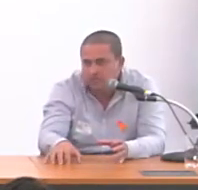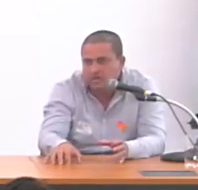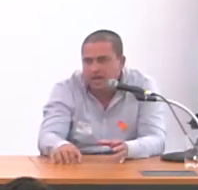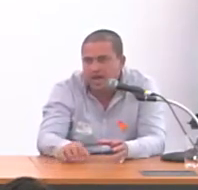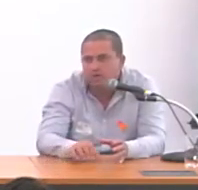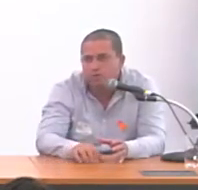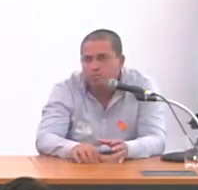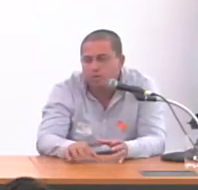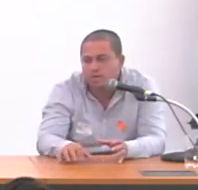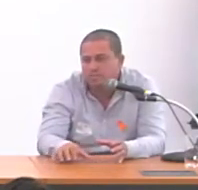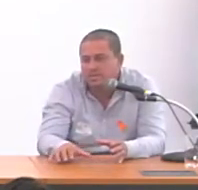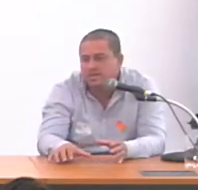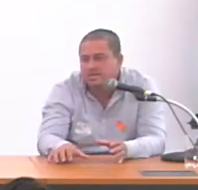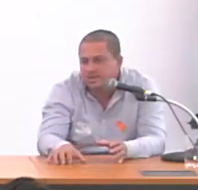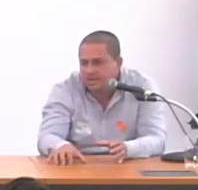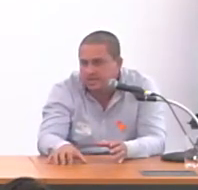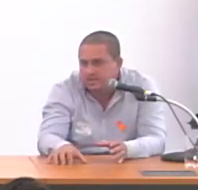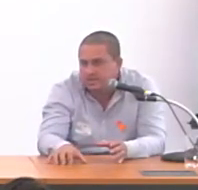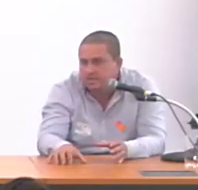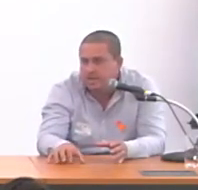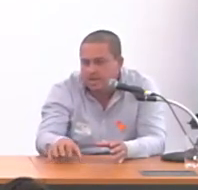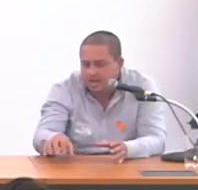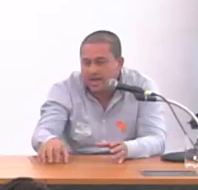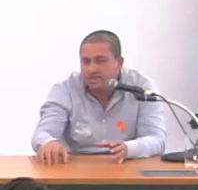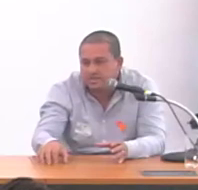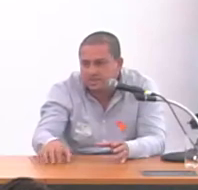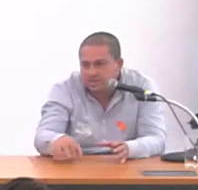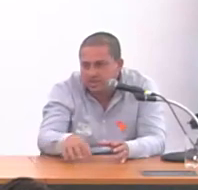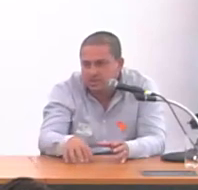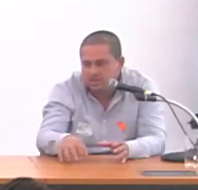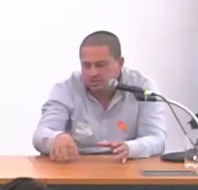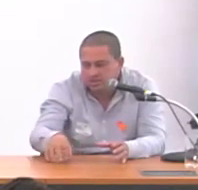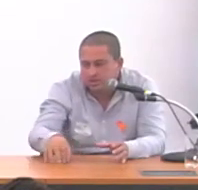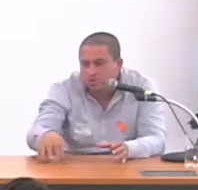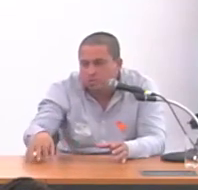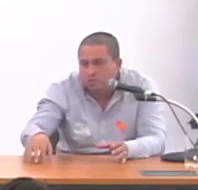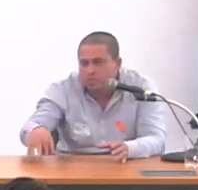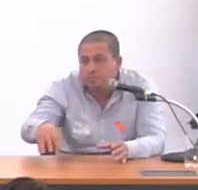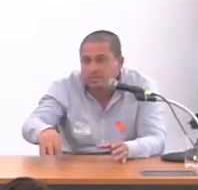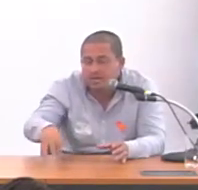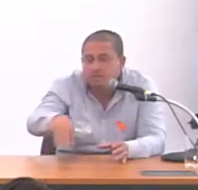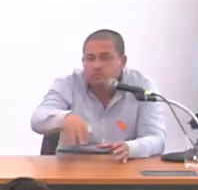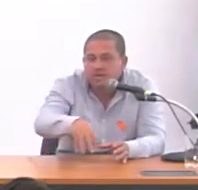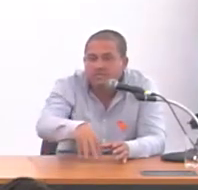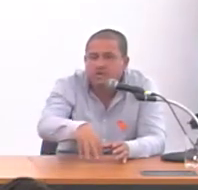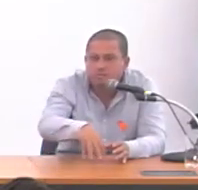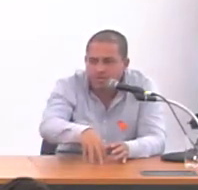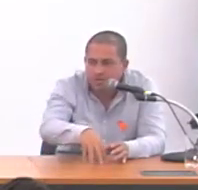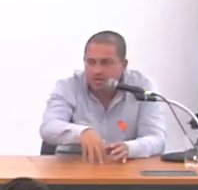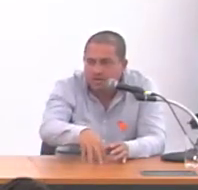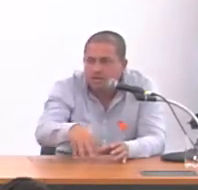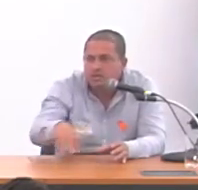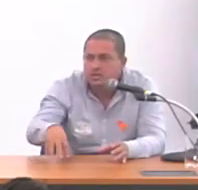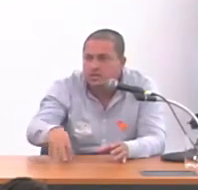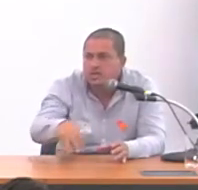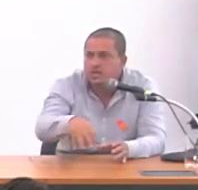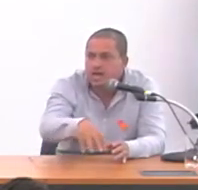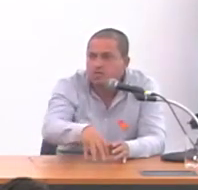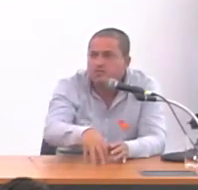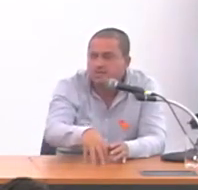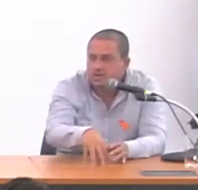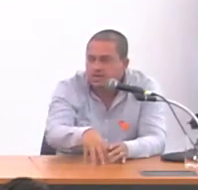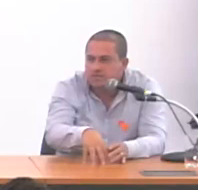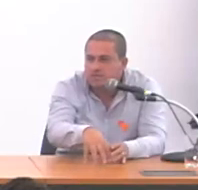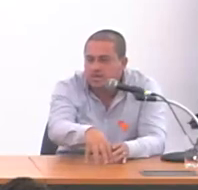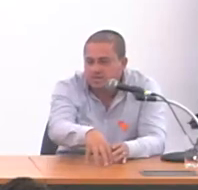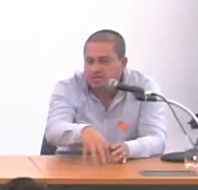identificar o problema das crianças e aí sim se tem algum problema dentro da família ir lá